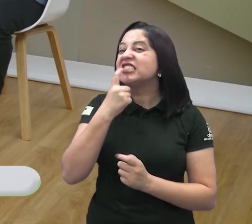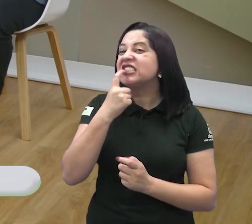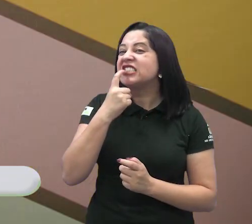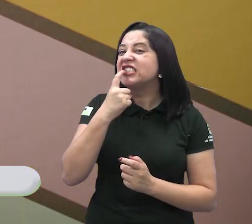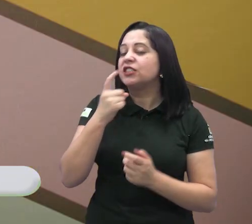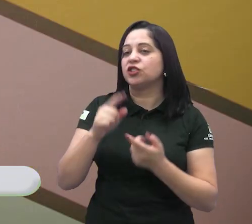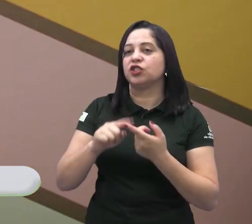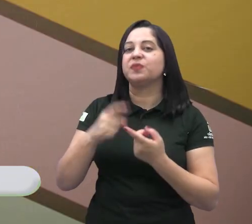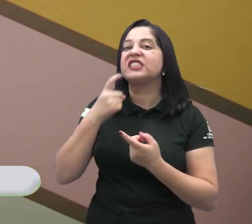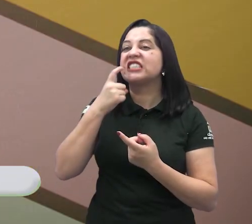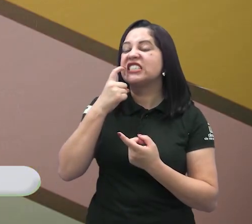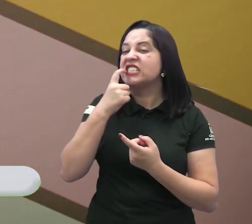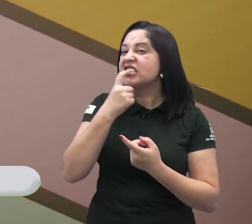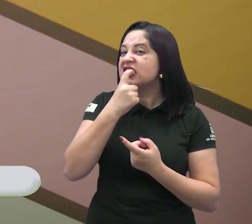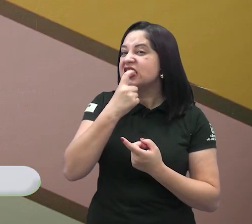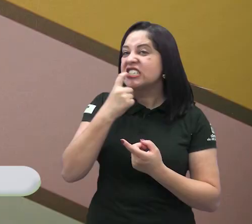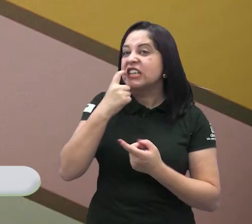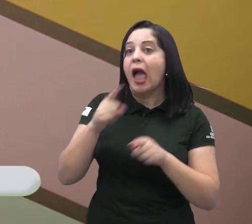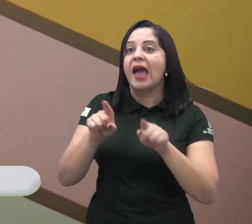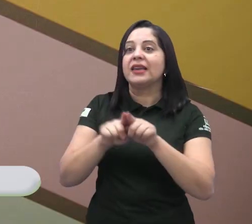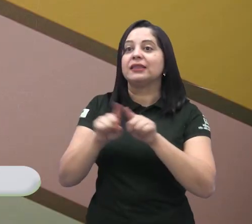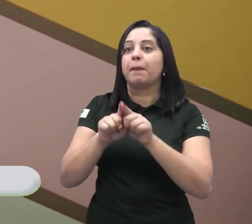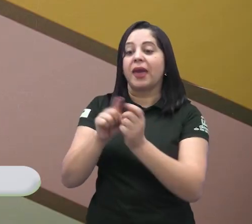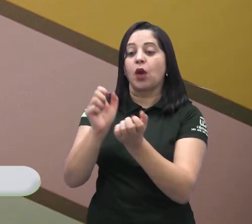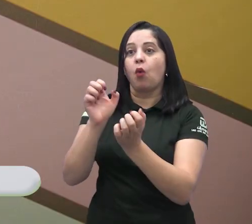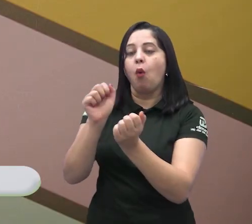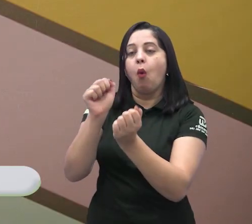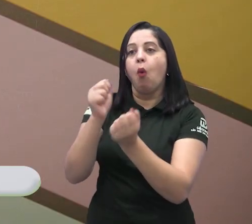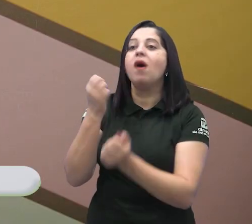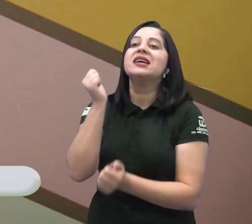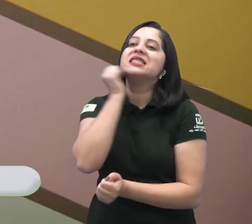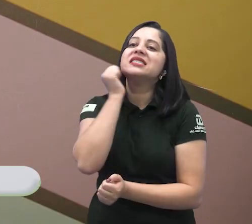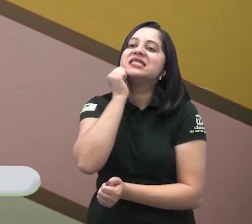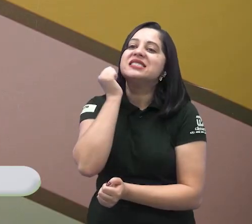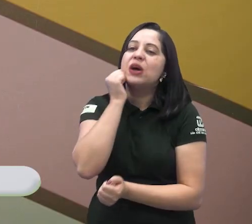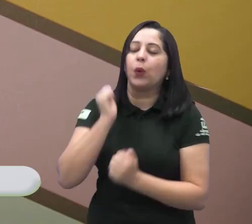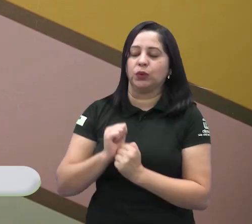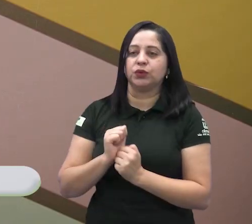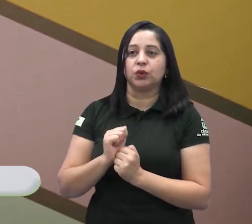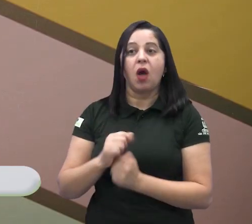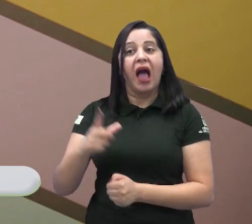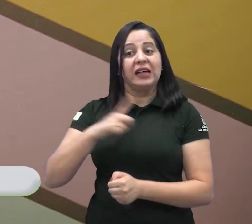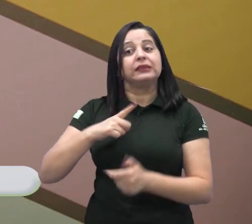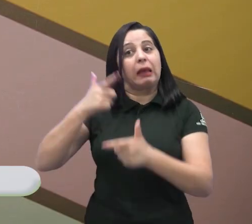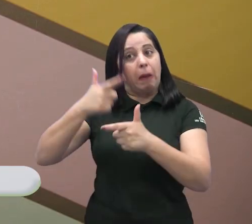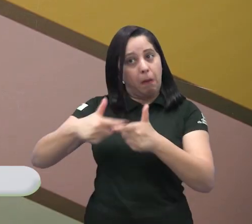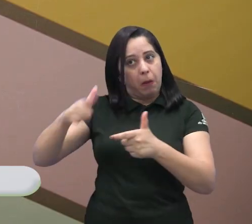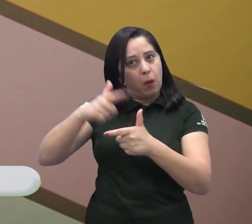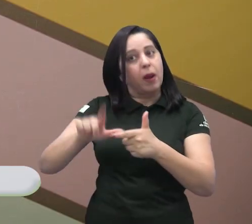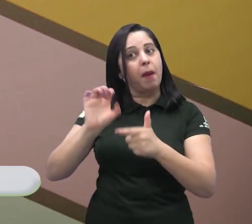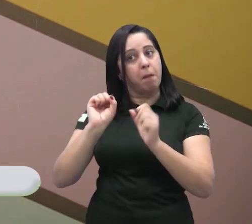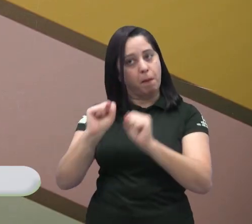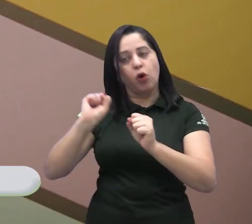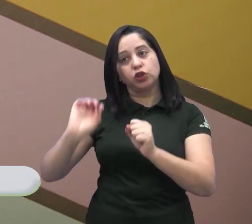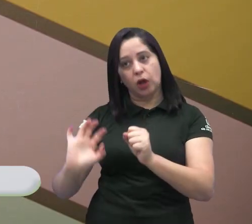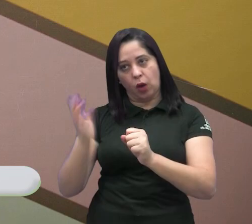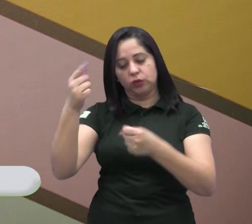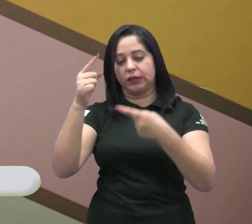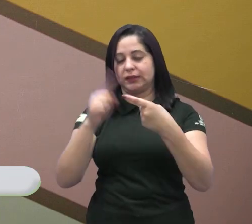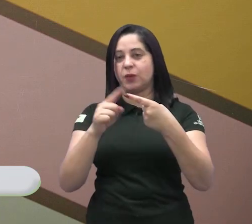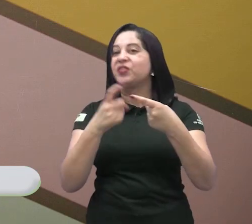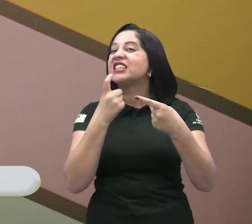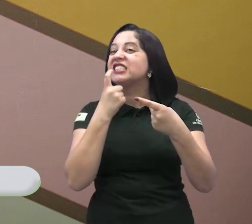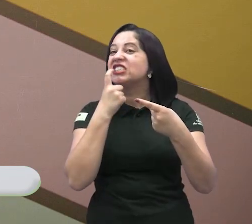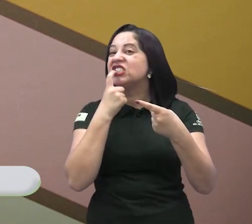e osso, nossa estrutura, nosso maxilar, né? Então, basicamente, existem problemas que podem acometer as três situações.